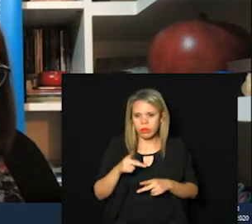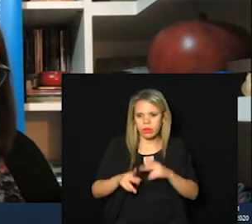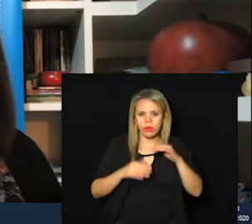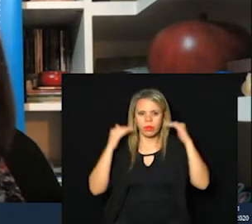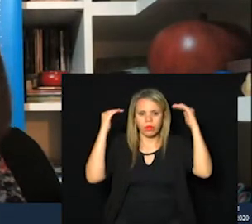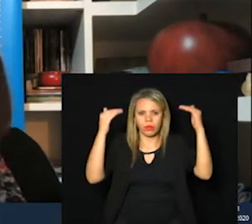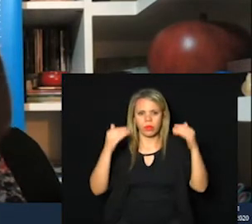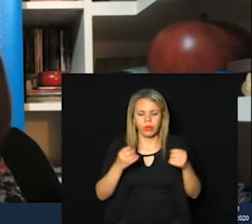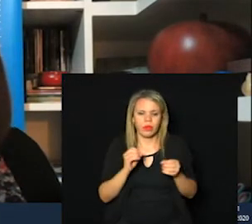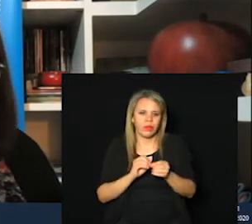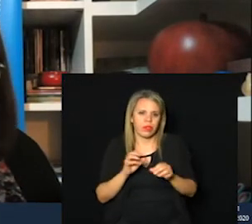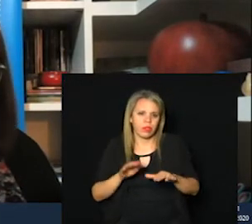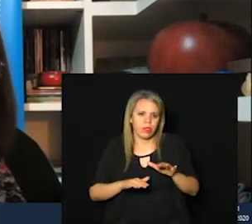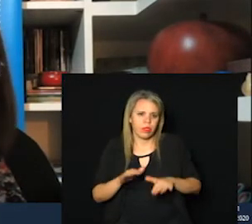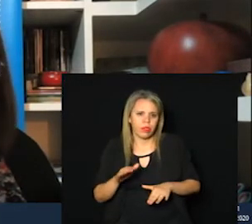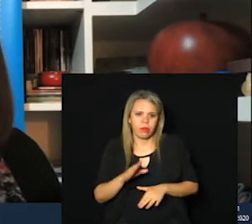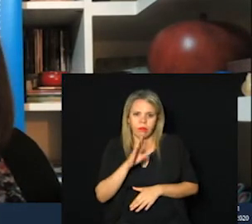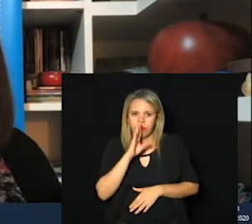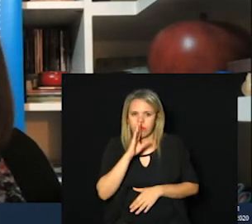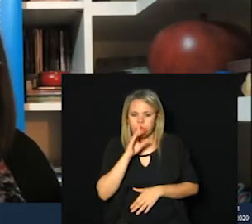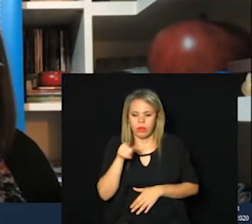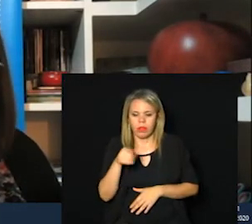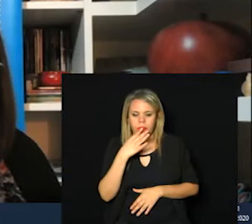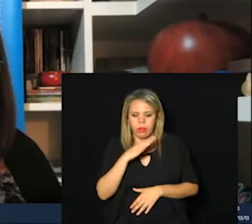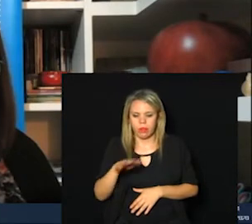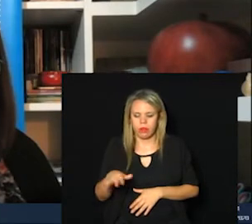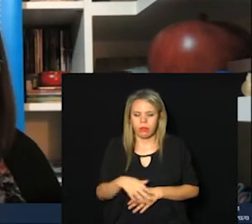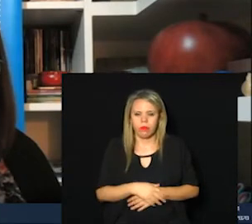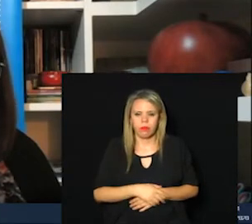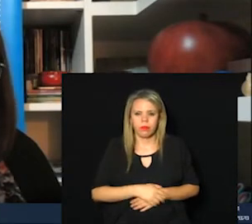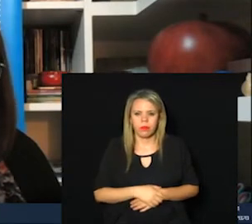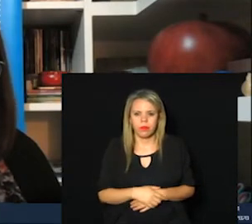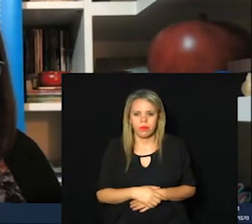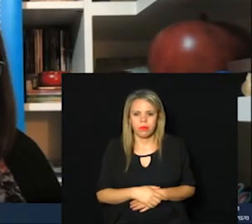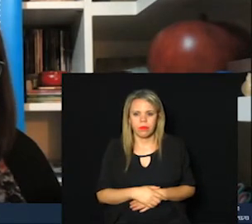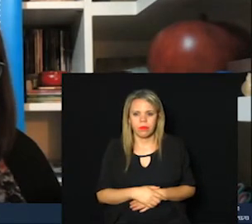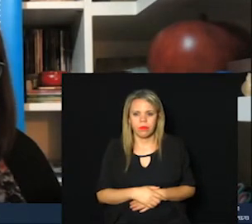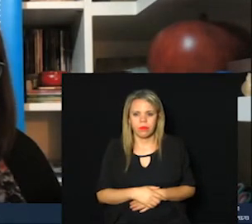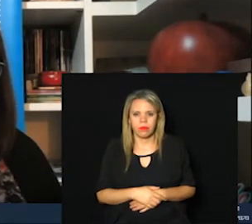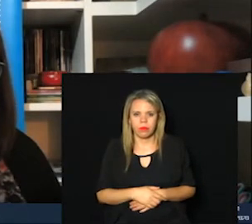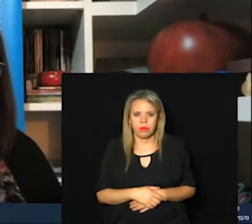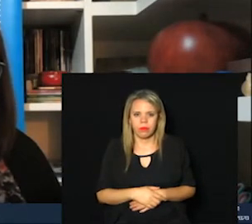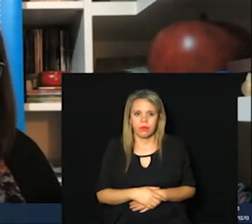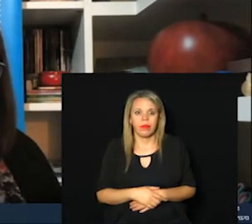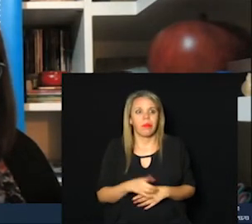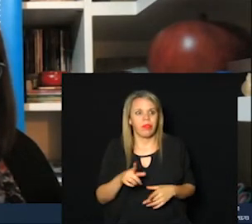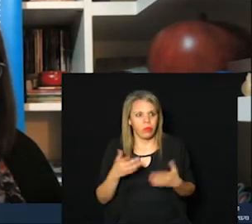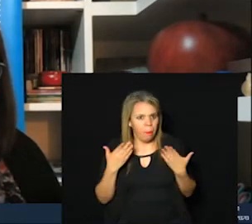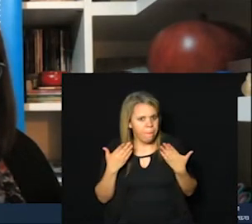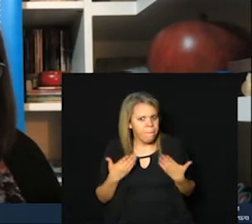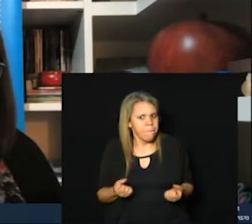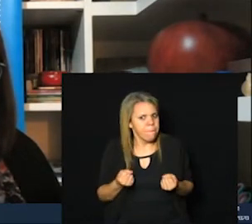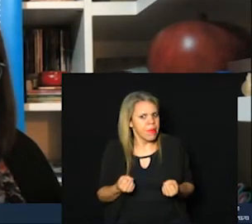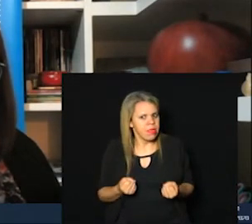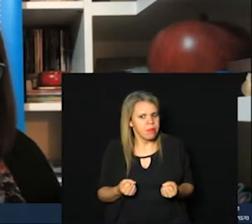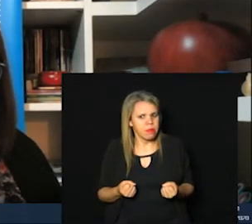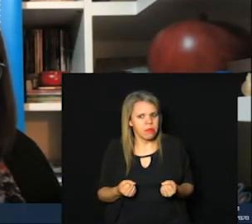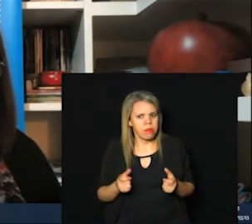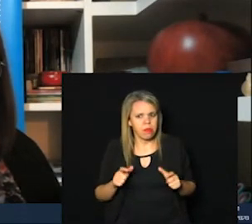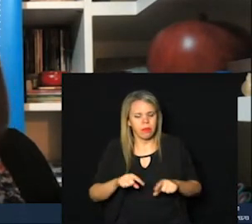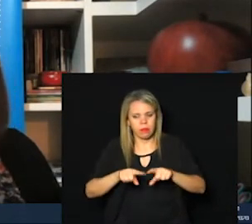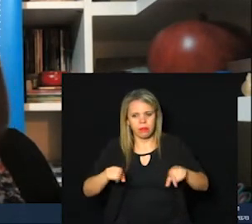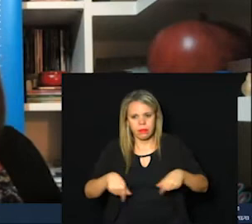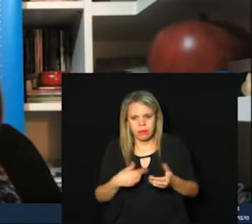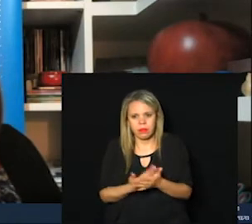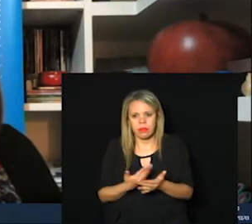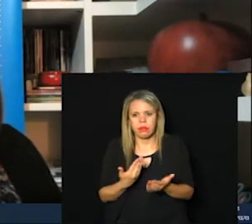muito bem, muitas vezes calei aquela criança. Mas o clima ficou muito pesado. Chegamos na sala,